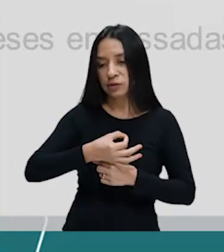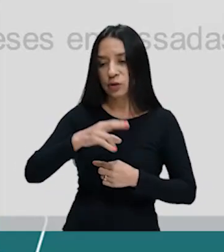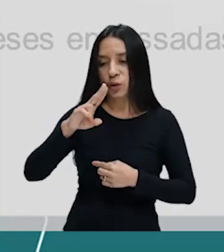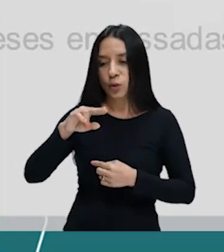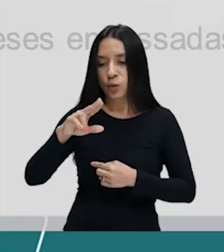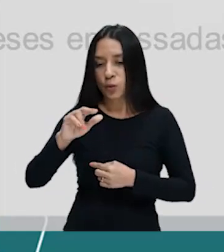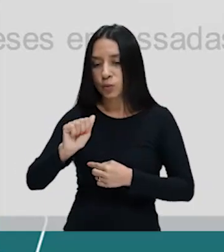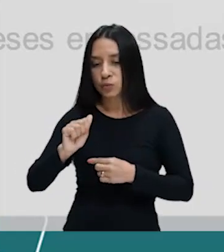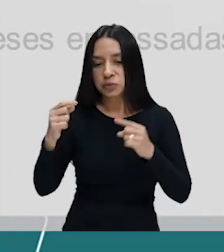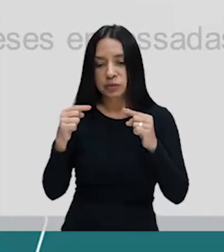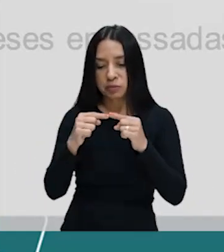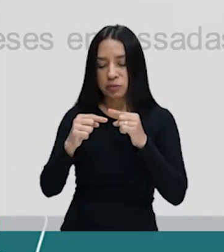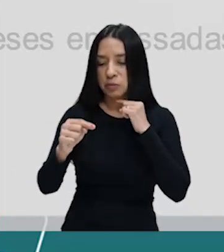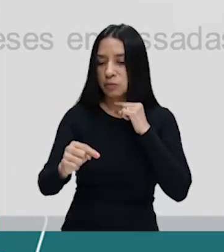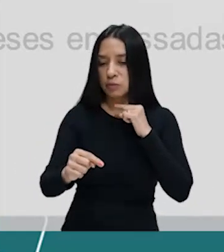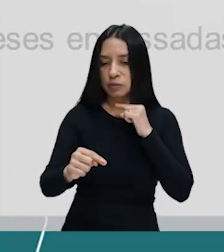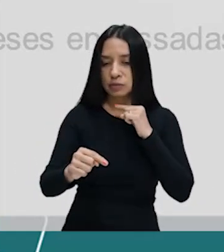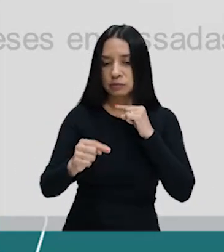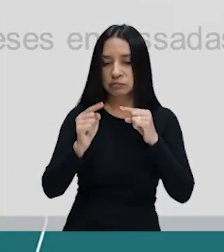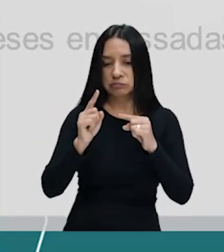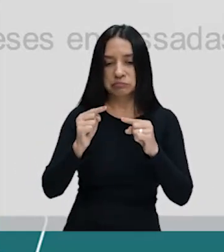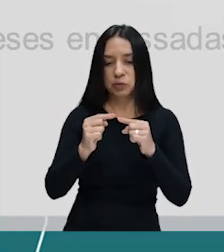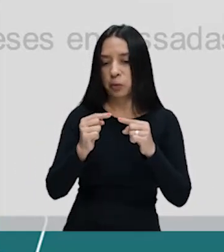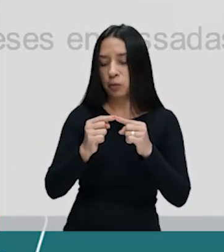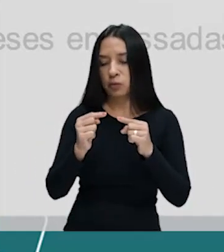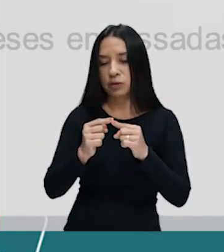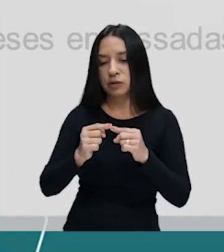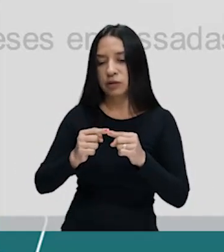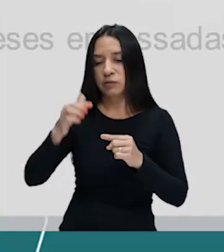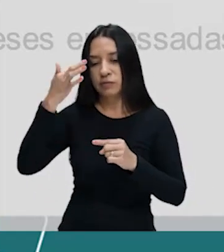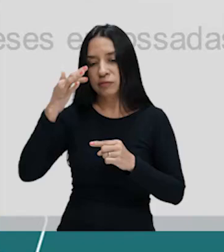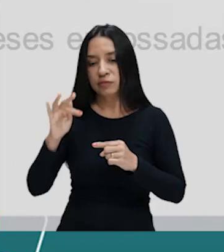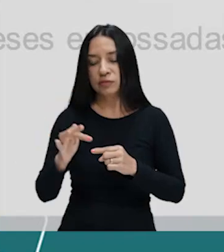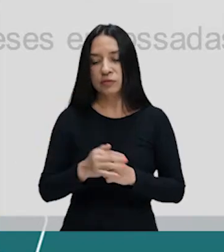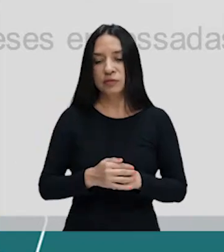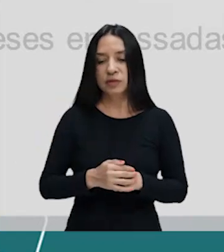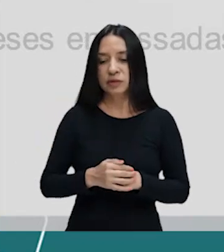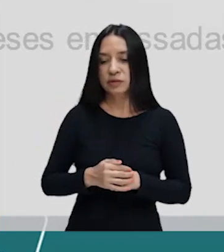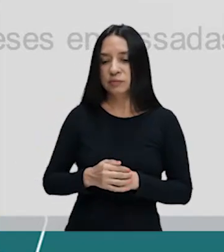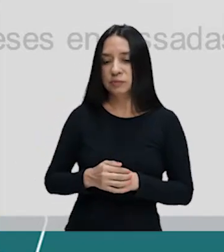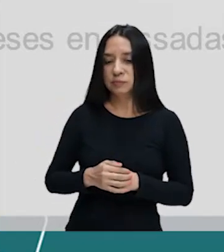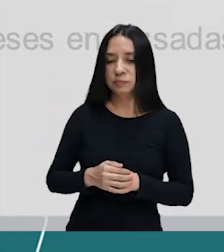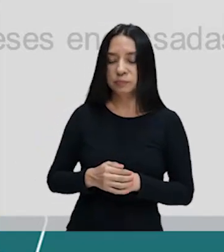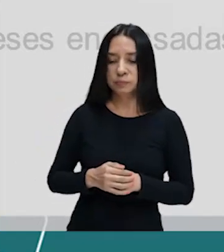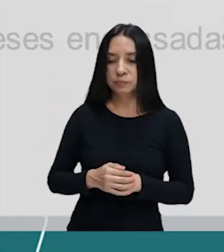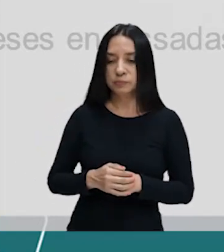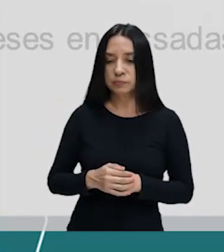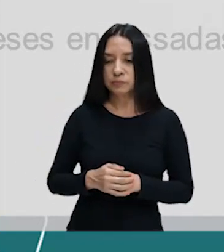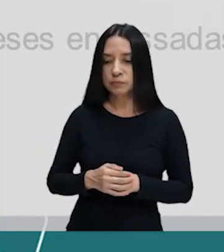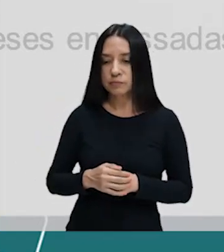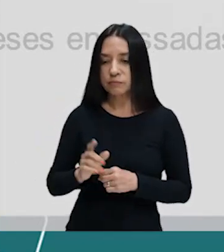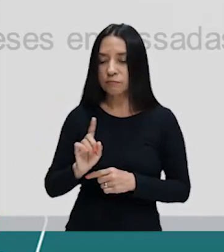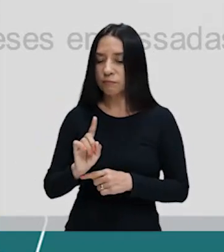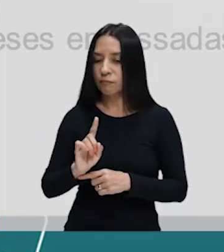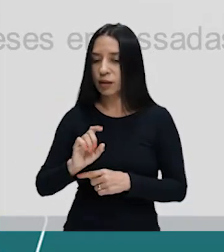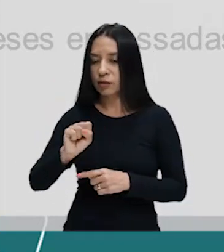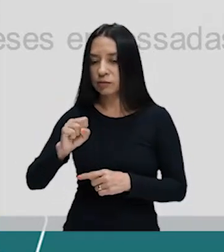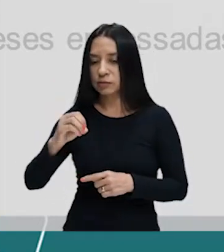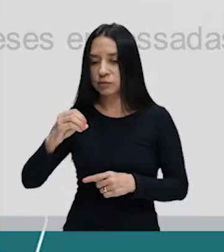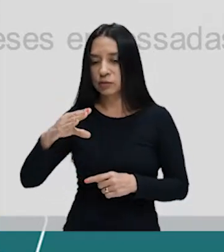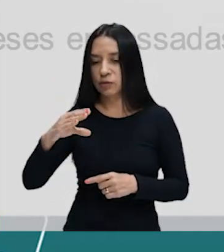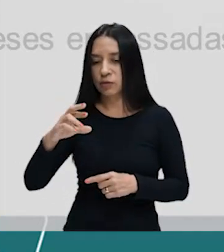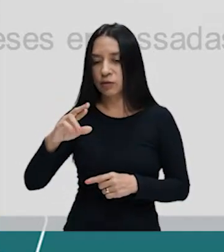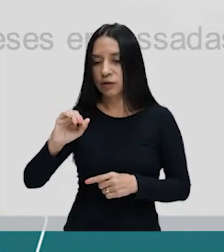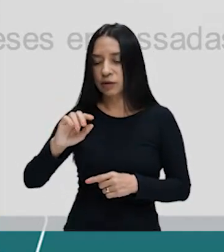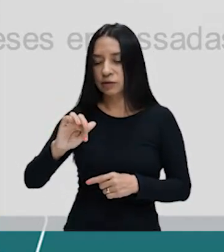ia concordar com a filosofia. Sócrates foi condenado ao banimento em função disso, né, de não ir,